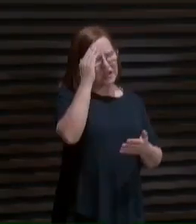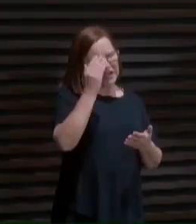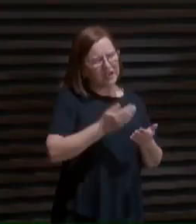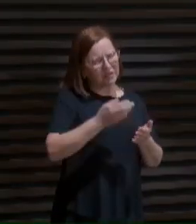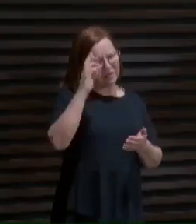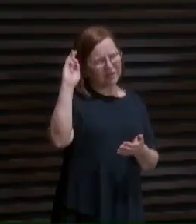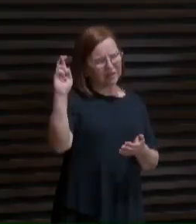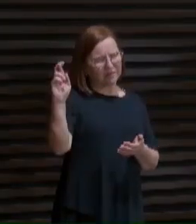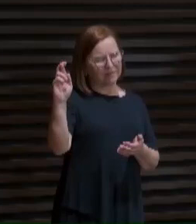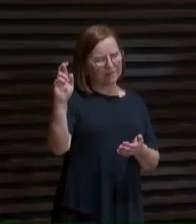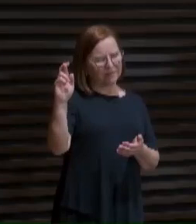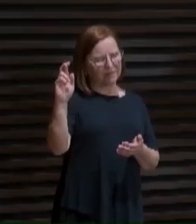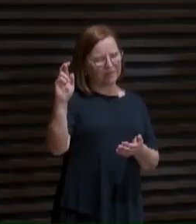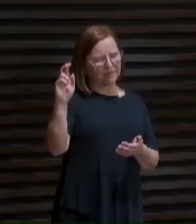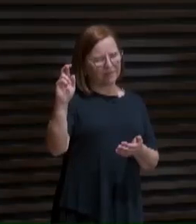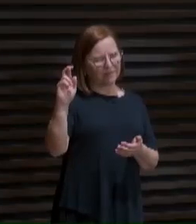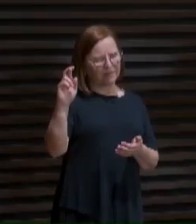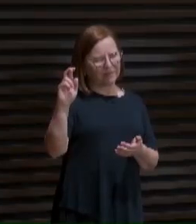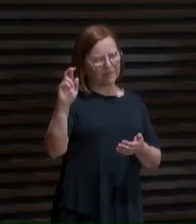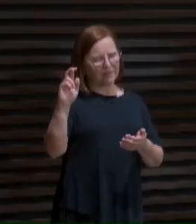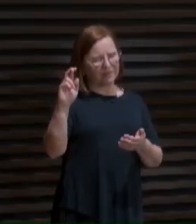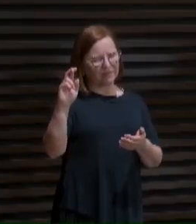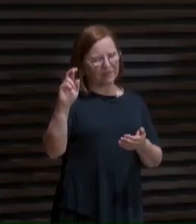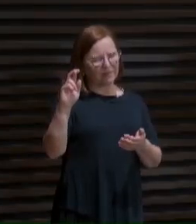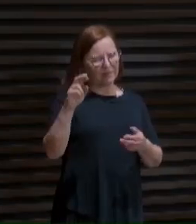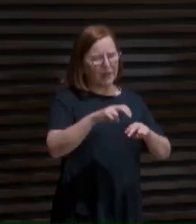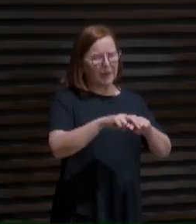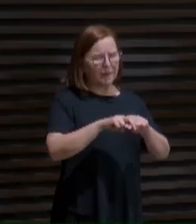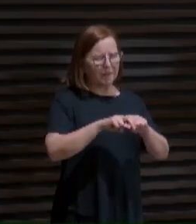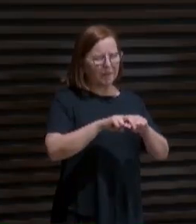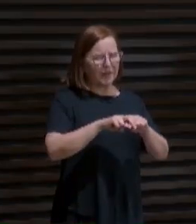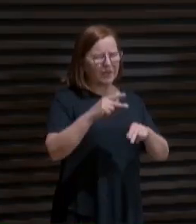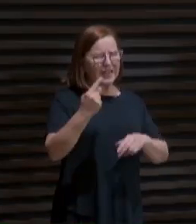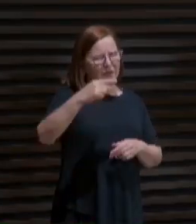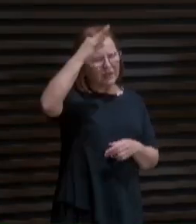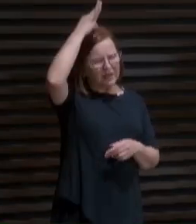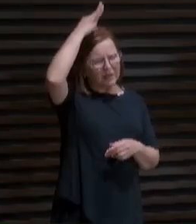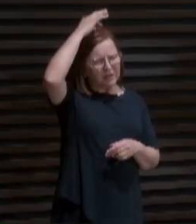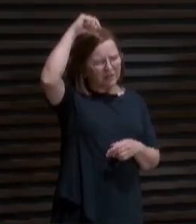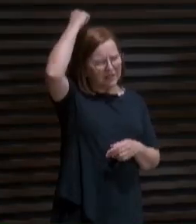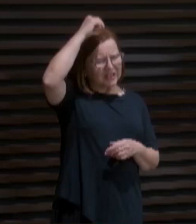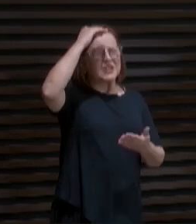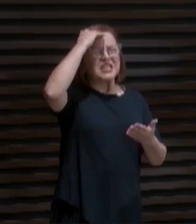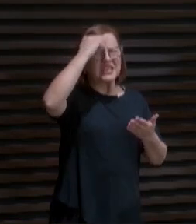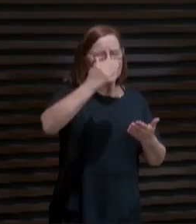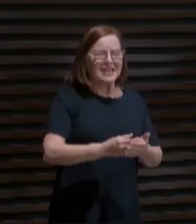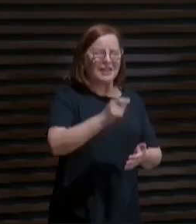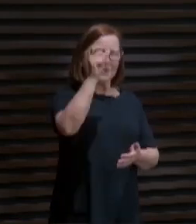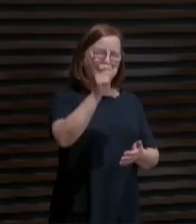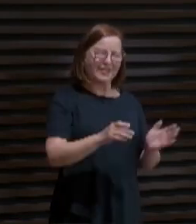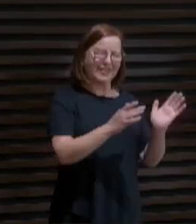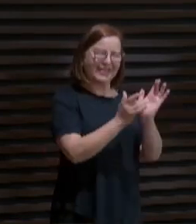Senhor, que elas venham, pelo Teu Espírito Santo, a crer na pessoa de Jesus